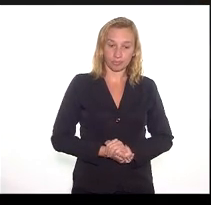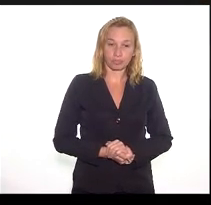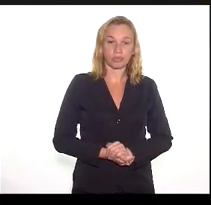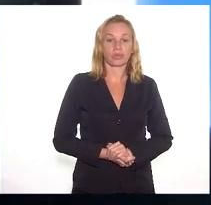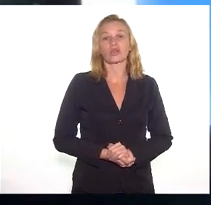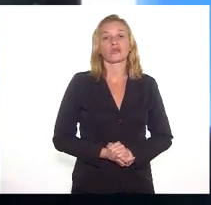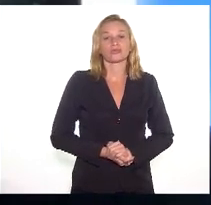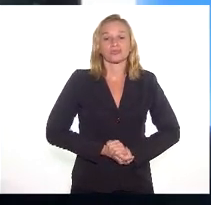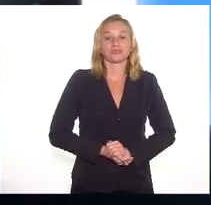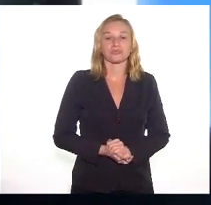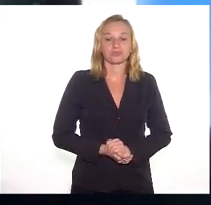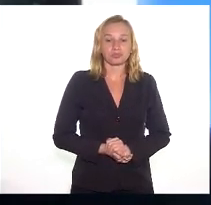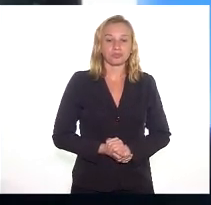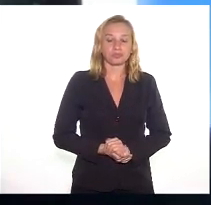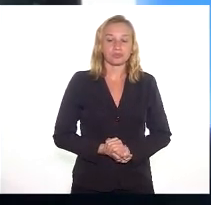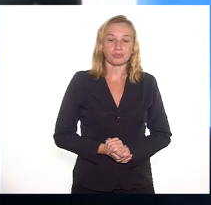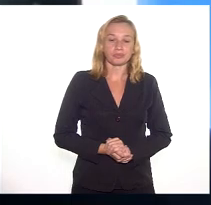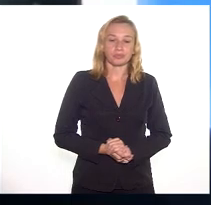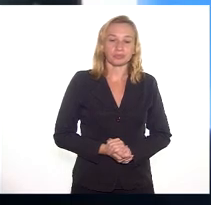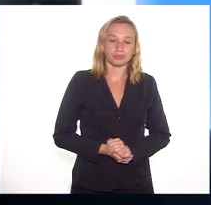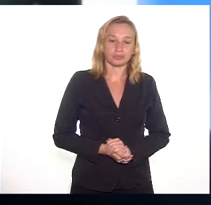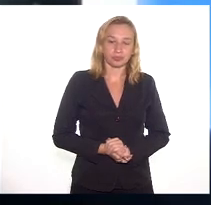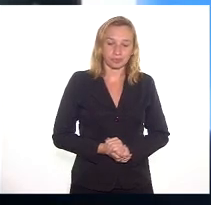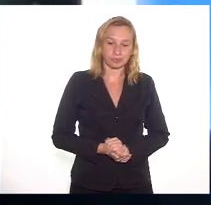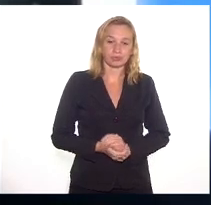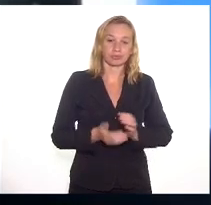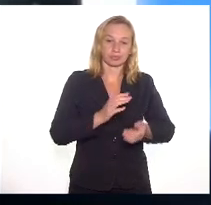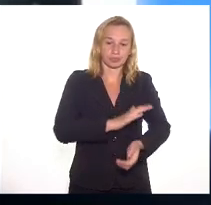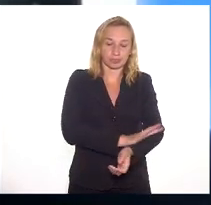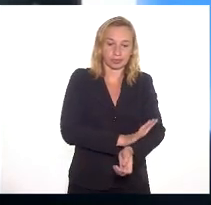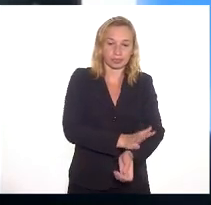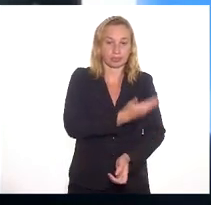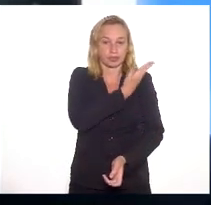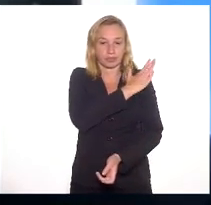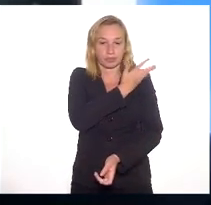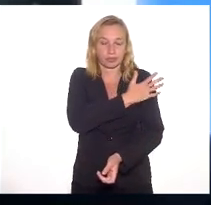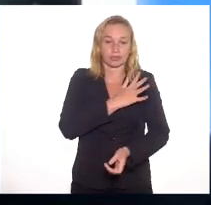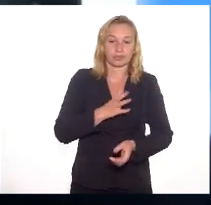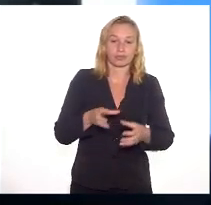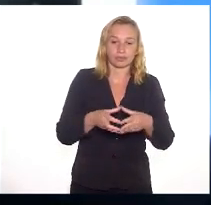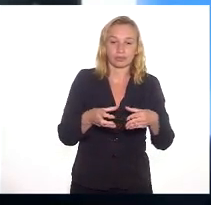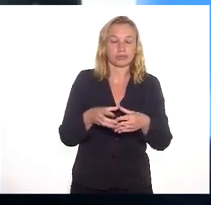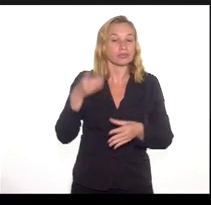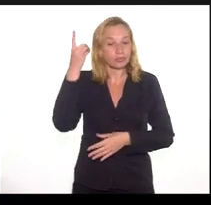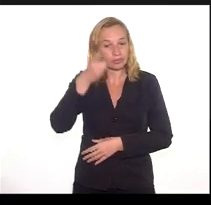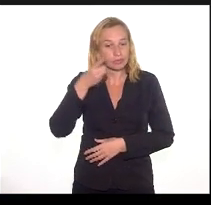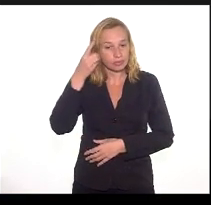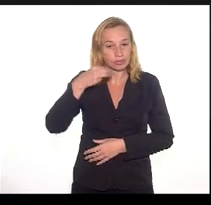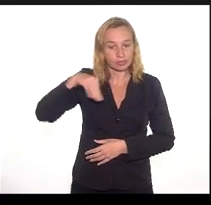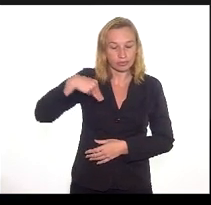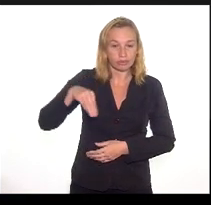Combate às discriminações e preconceitos de raça, presidente Carlos Mink.